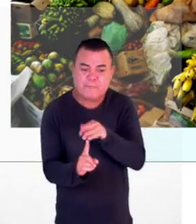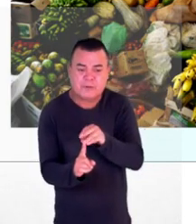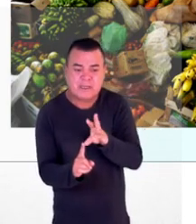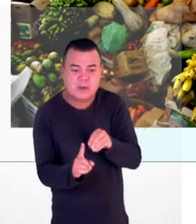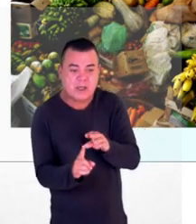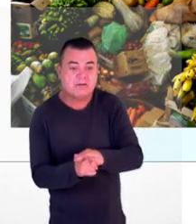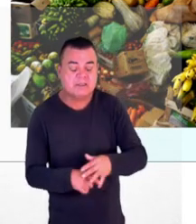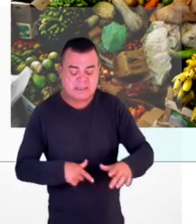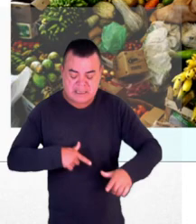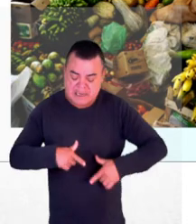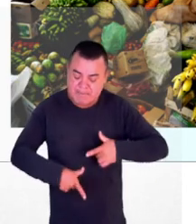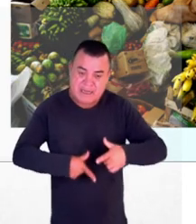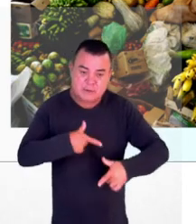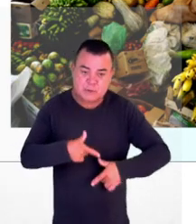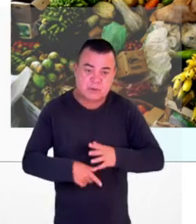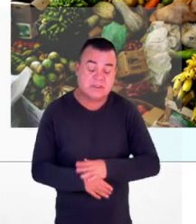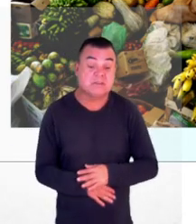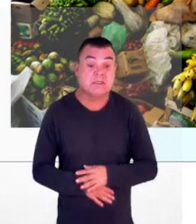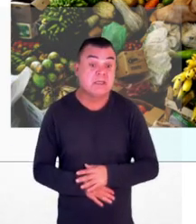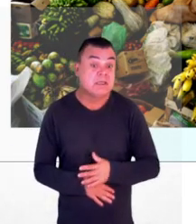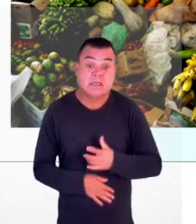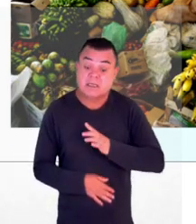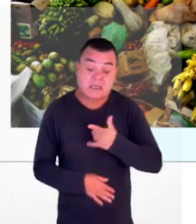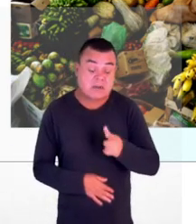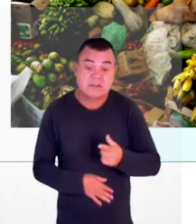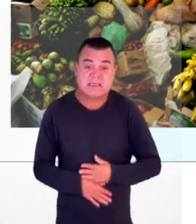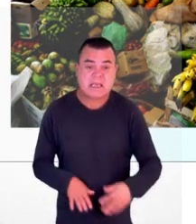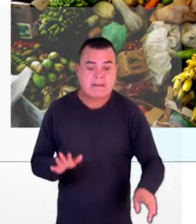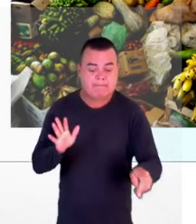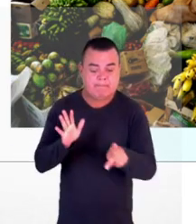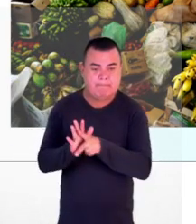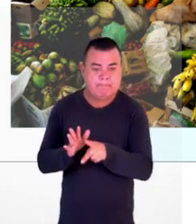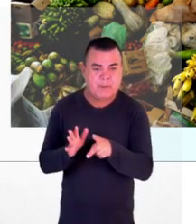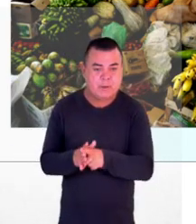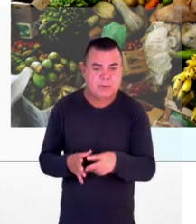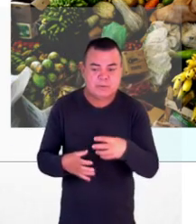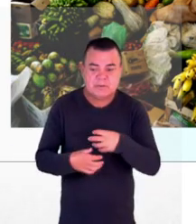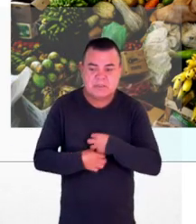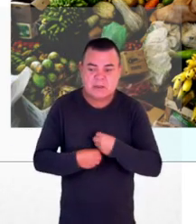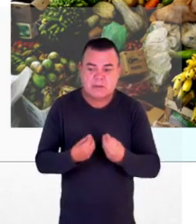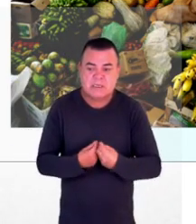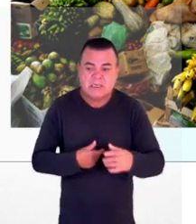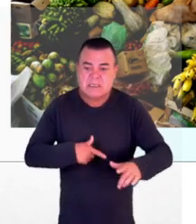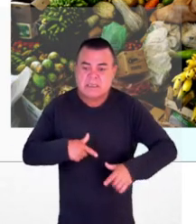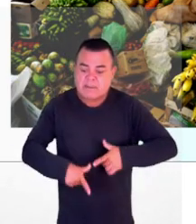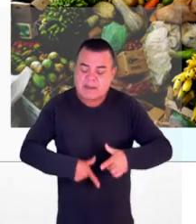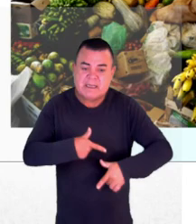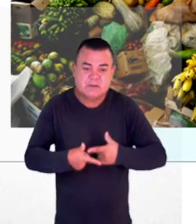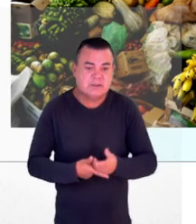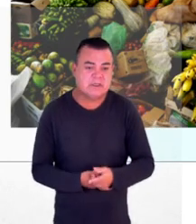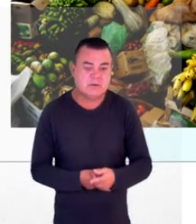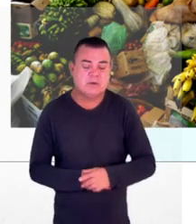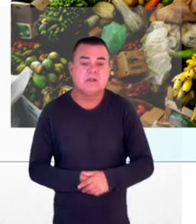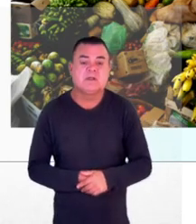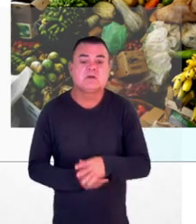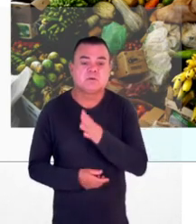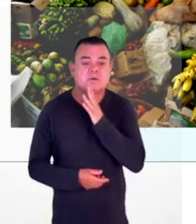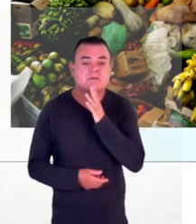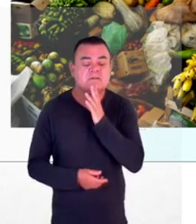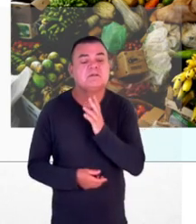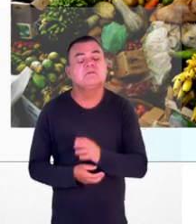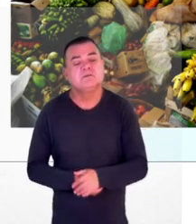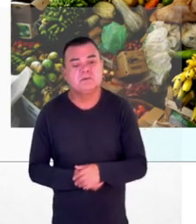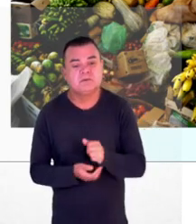trabalhadoras que não tê a própria condição de trabalhador e de trabalhadora né reconhecidos num num